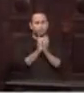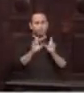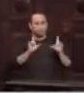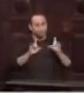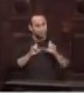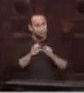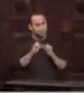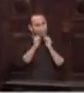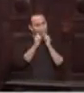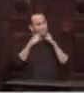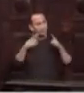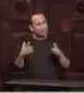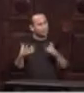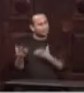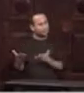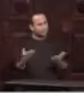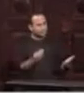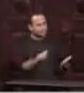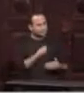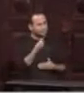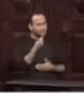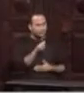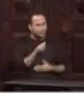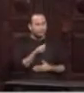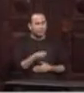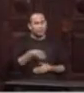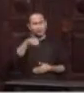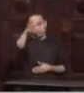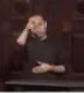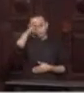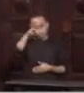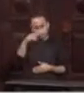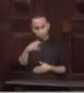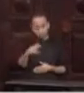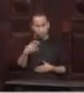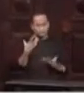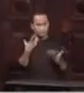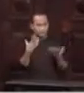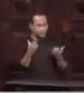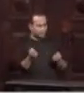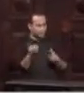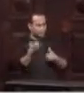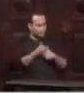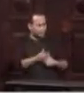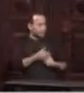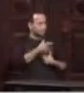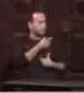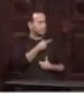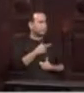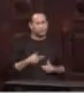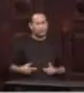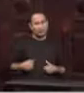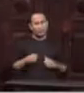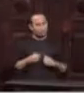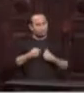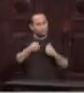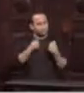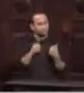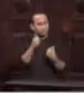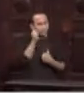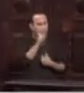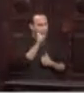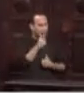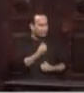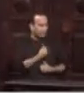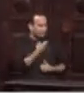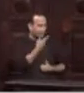aqui, presidente, agora trocando Tia Ju, assumindo a presidência, o empoderamento feminino que se faça